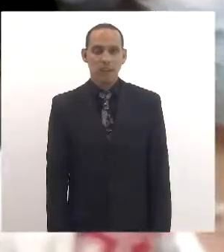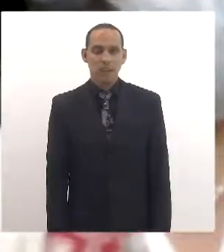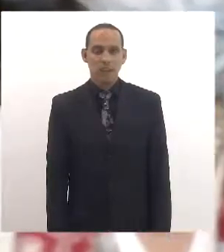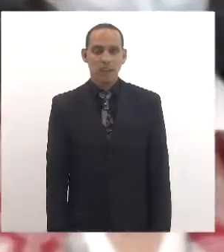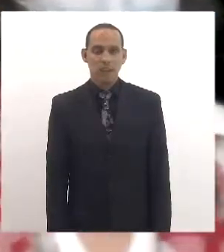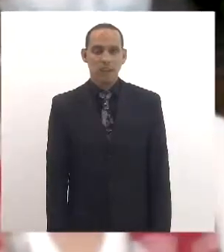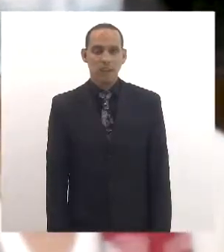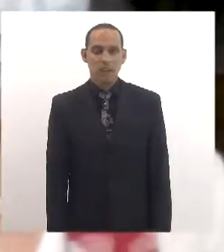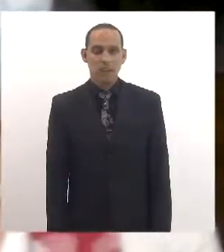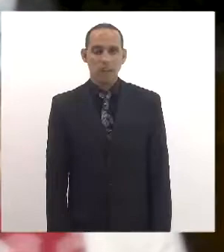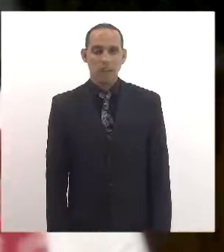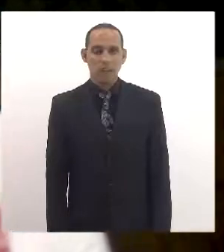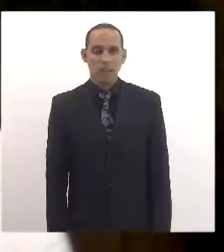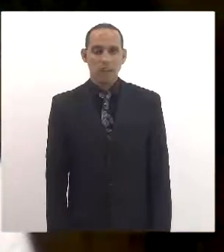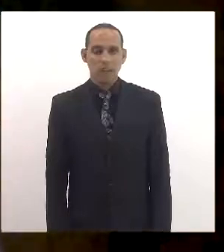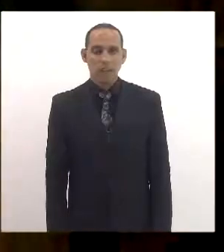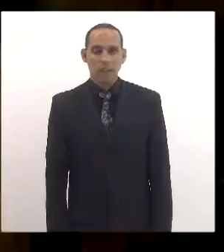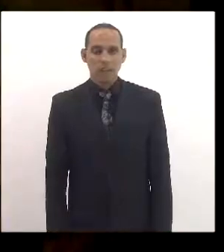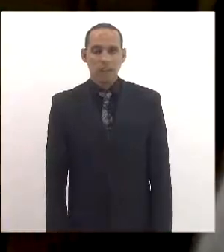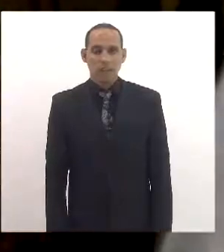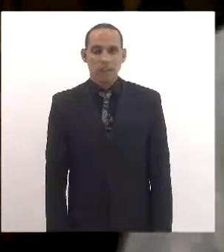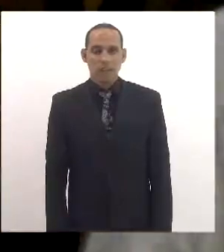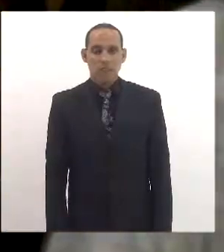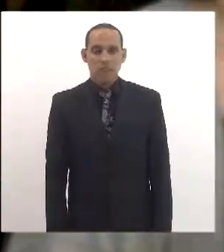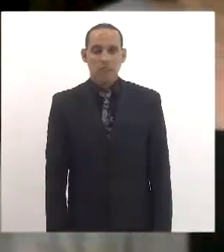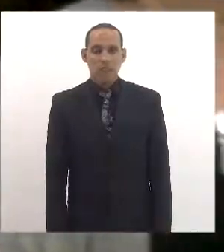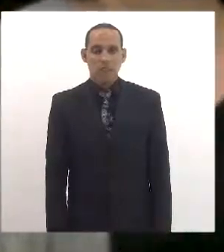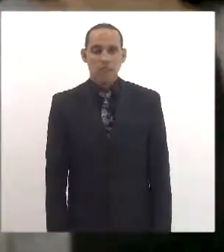amada, Brasil.